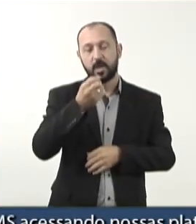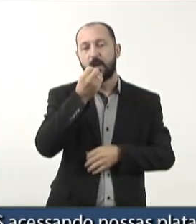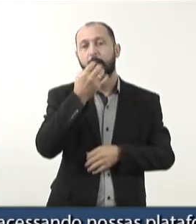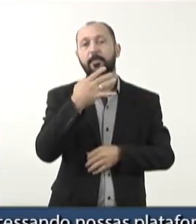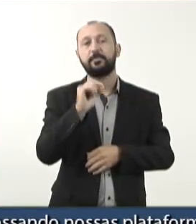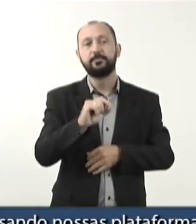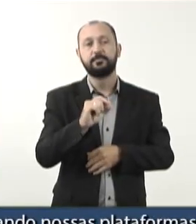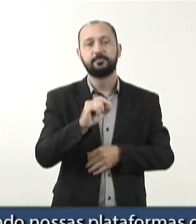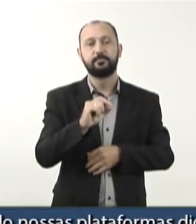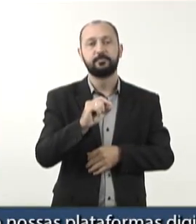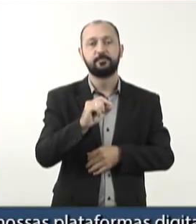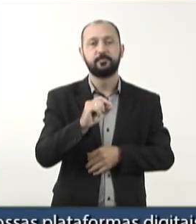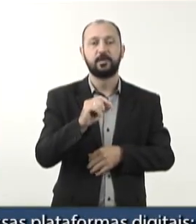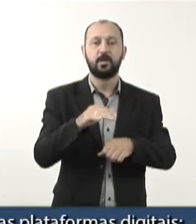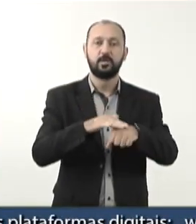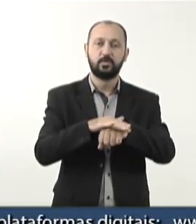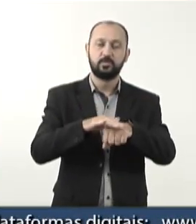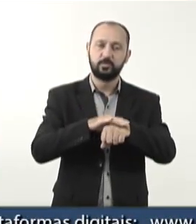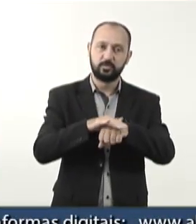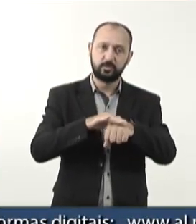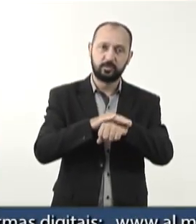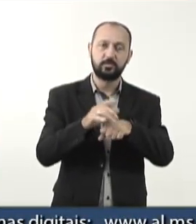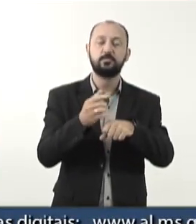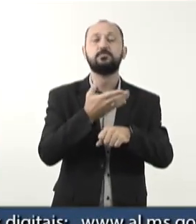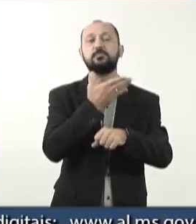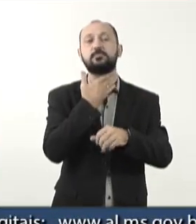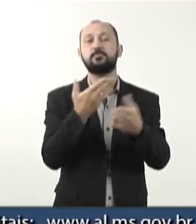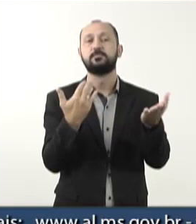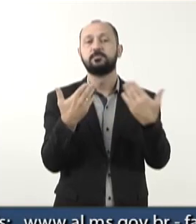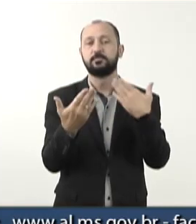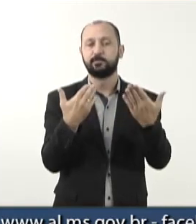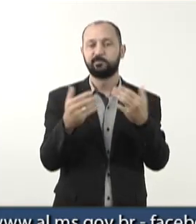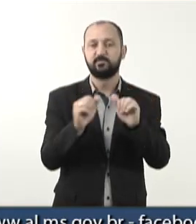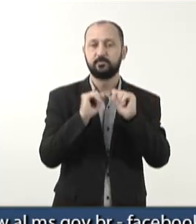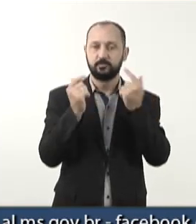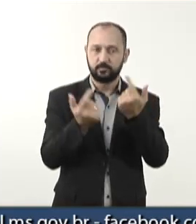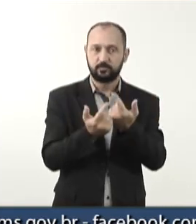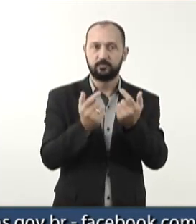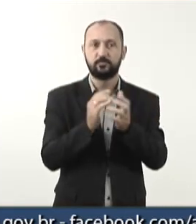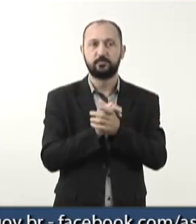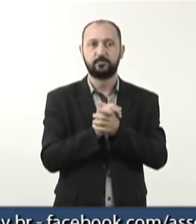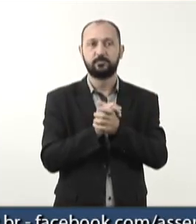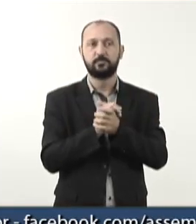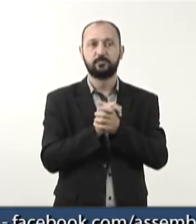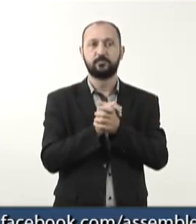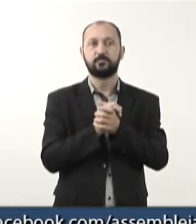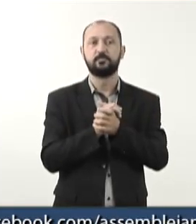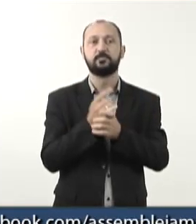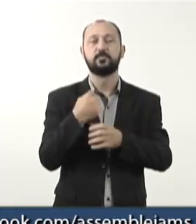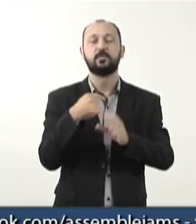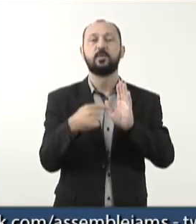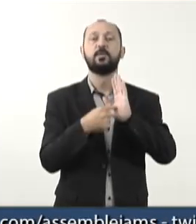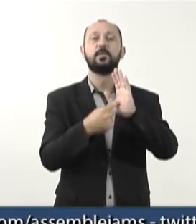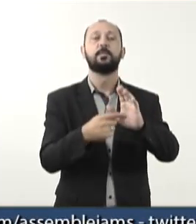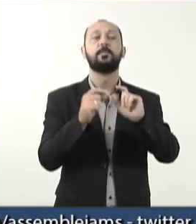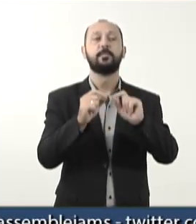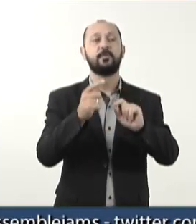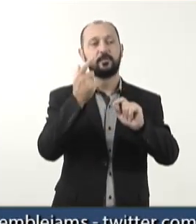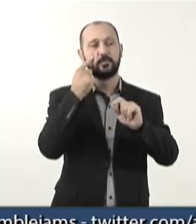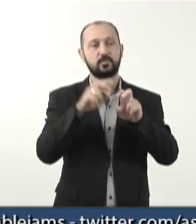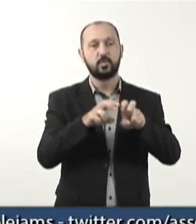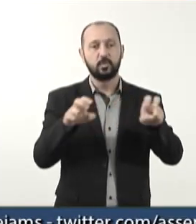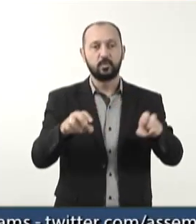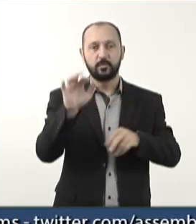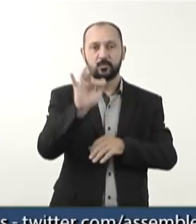bom essa conversa, esse bate-papo aqui na Assembleia, o que nós estamos expondo, para ver se a